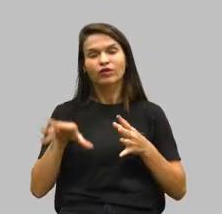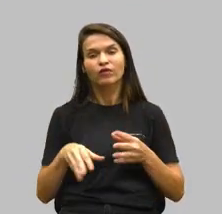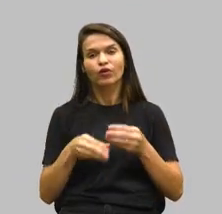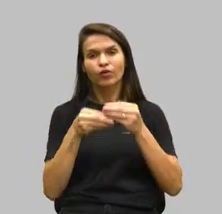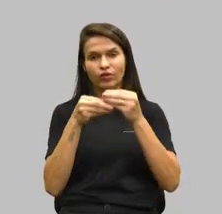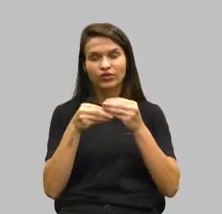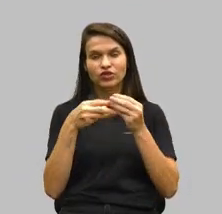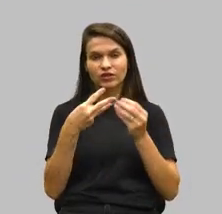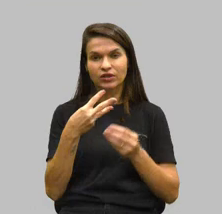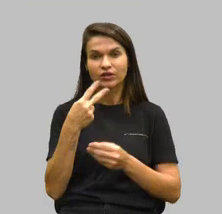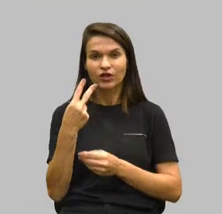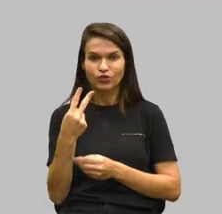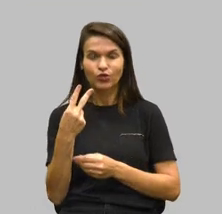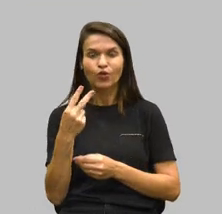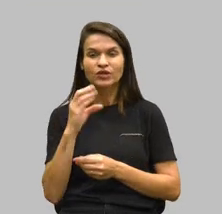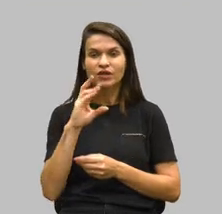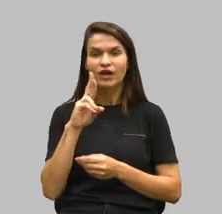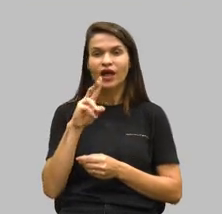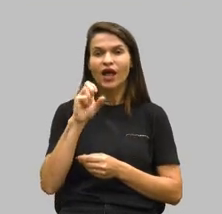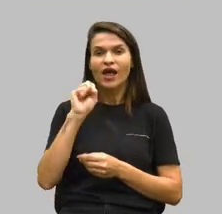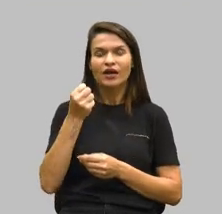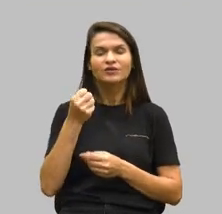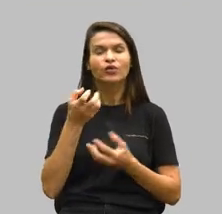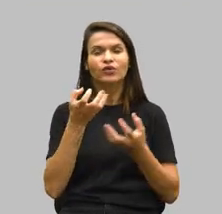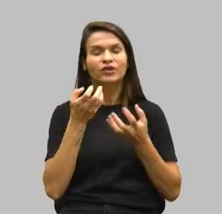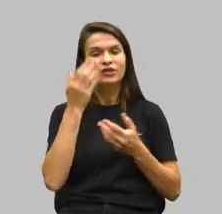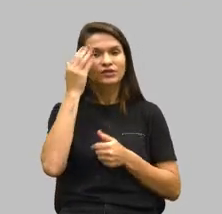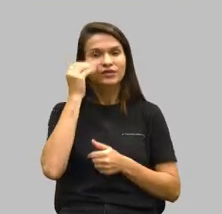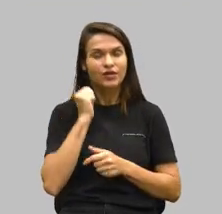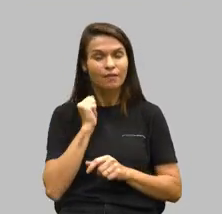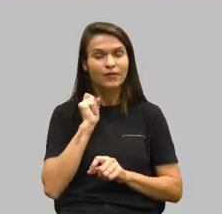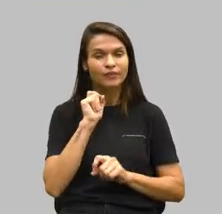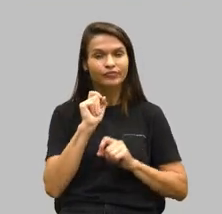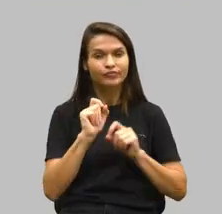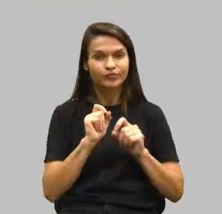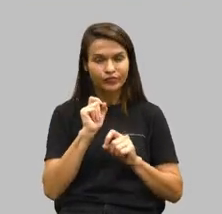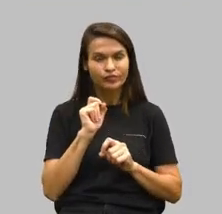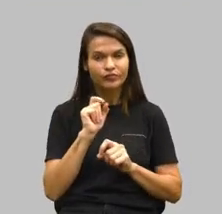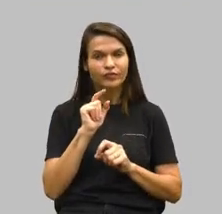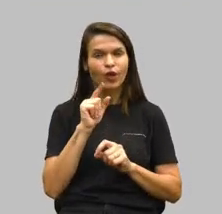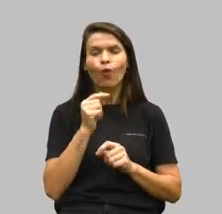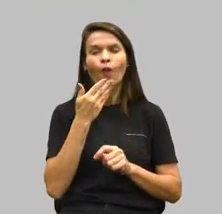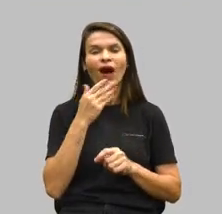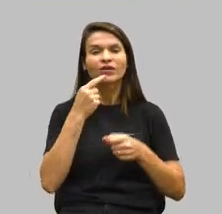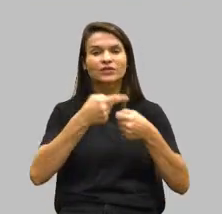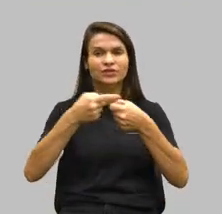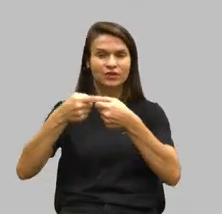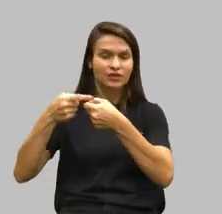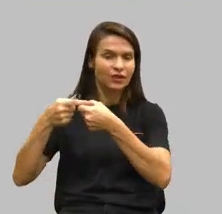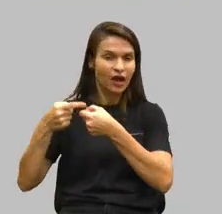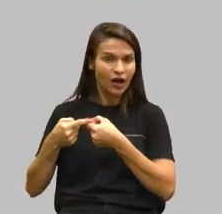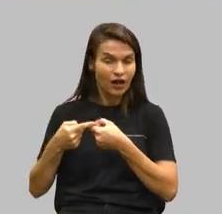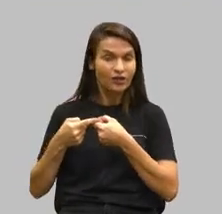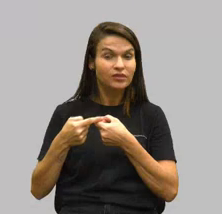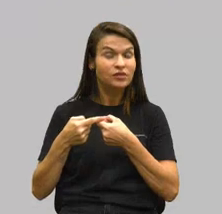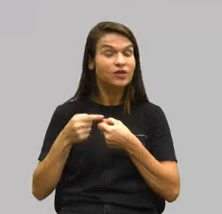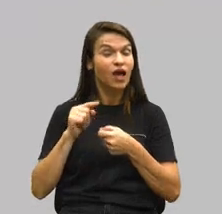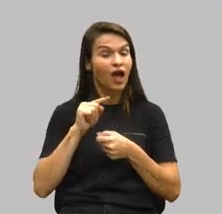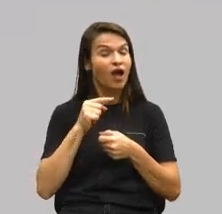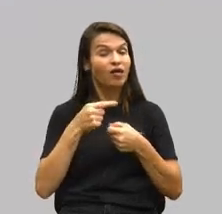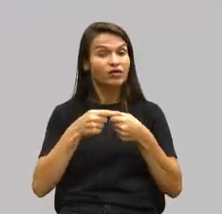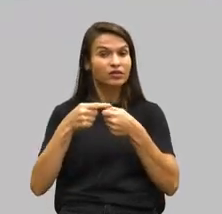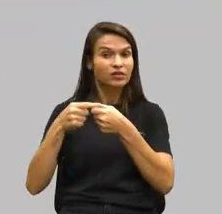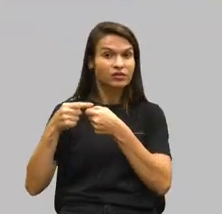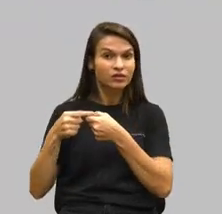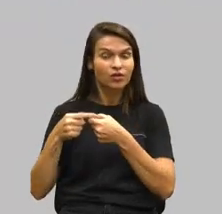32 creas eu queria saber se eh Se são quais cidades e se asas cidades batem entre